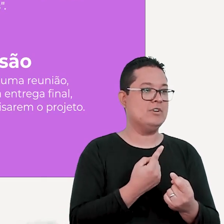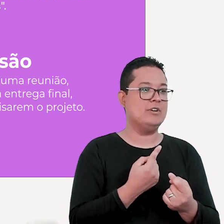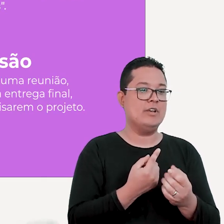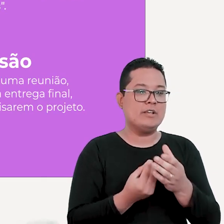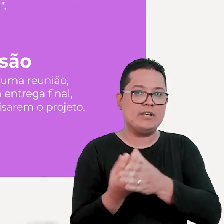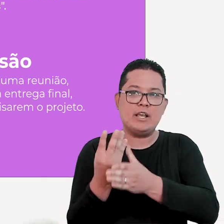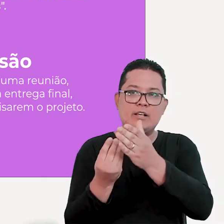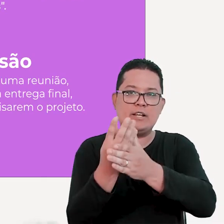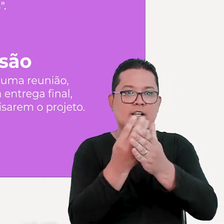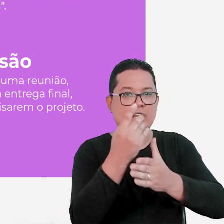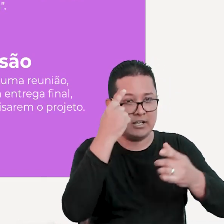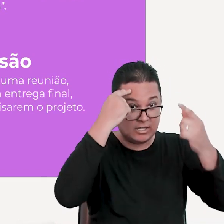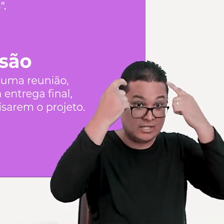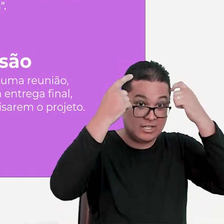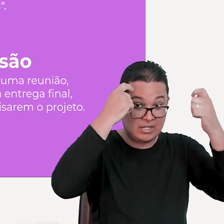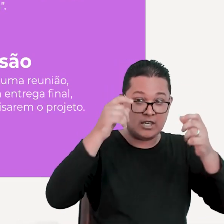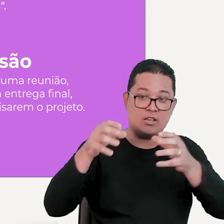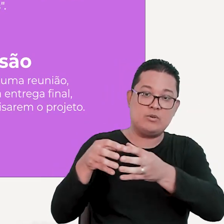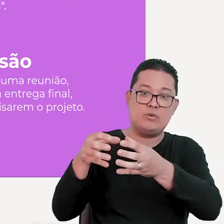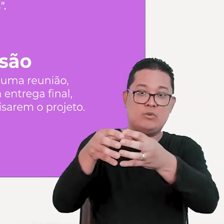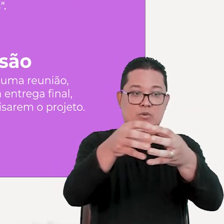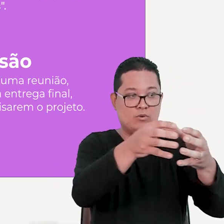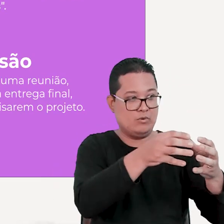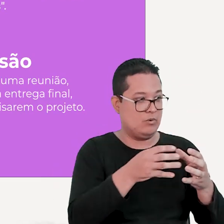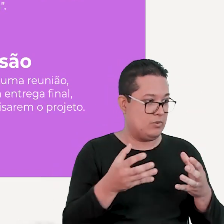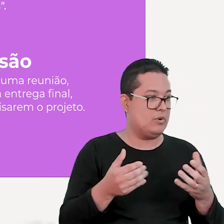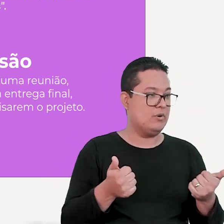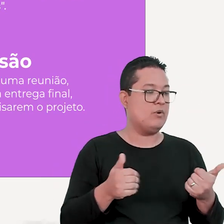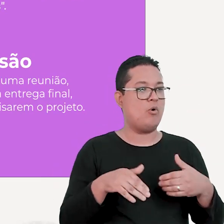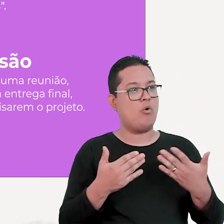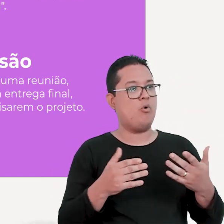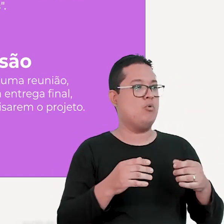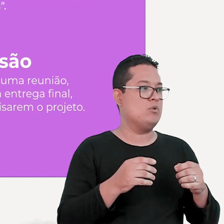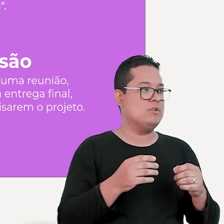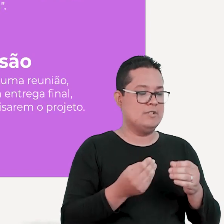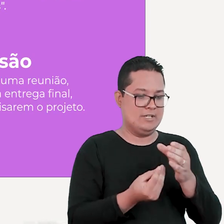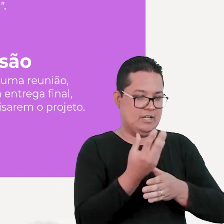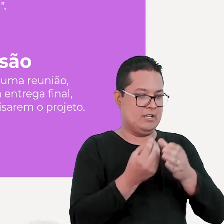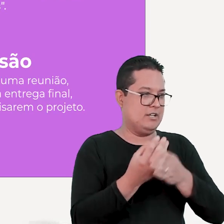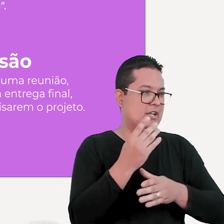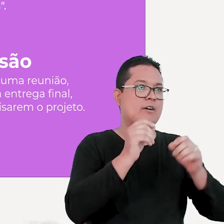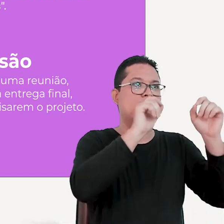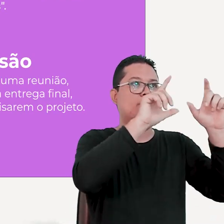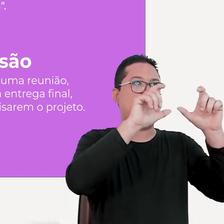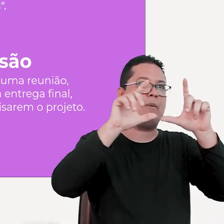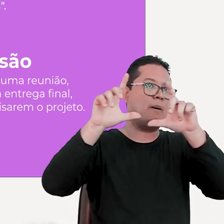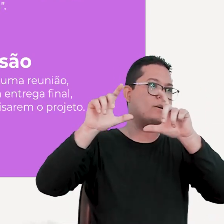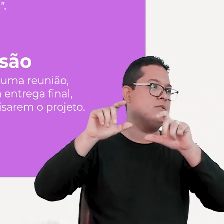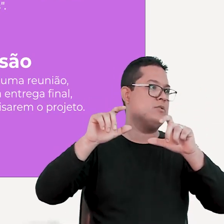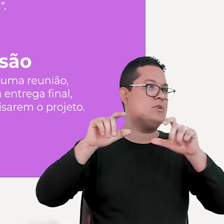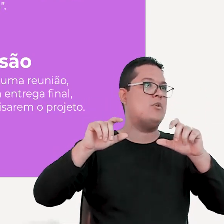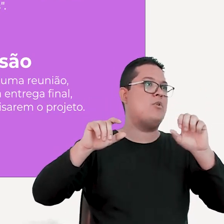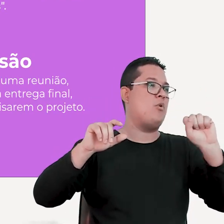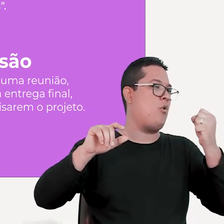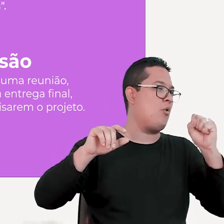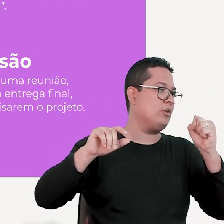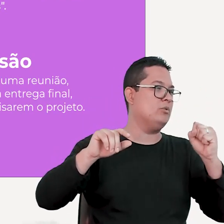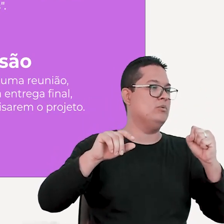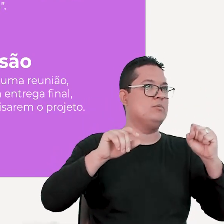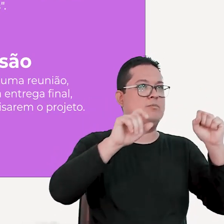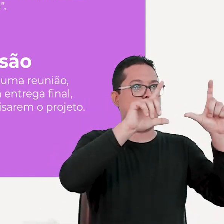cocriação inicial que a gente desenha 8 telas em 8 minutos. A gente vai fazer com todo o time de UX e com